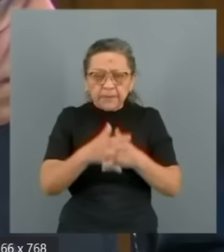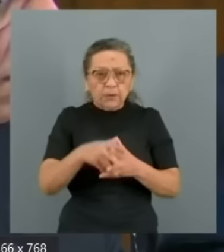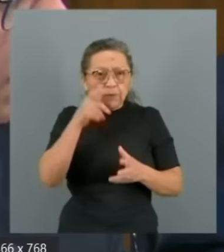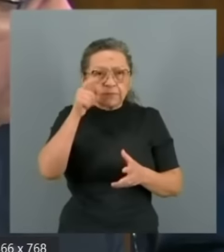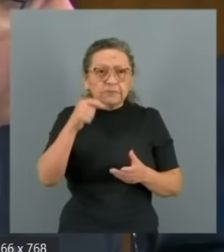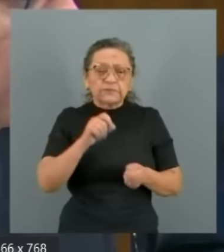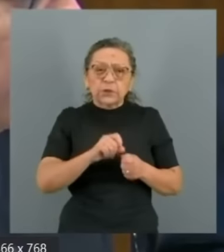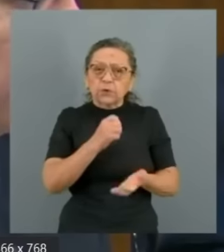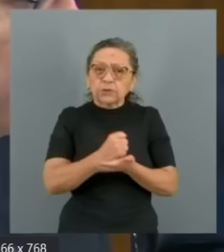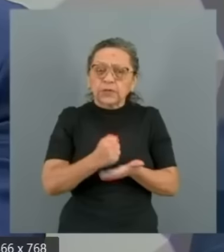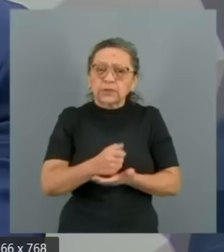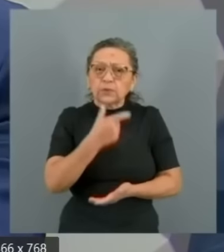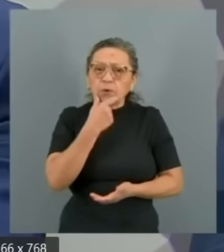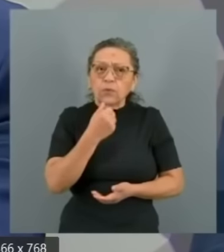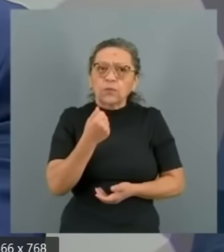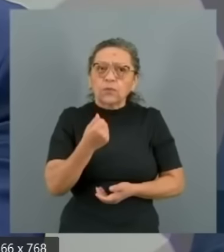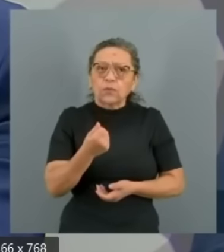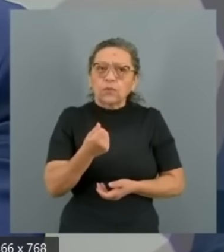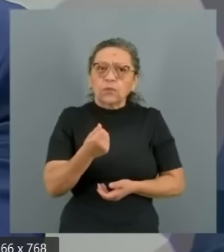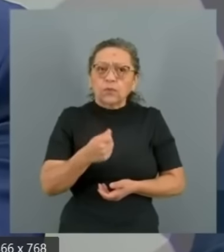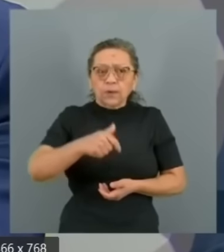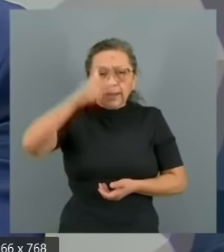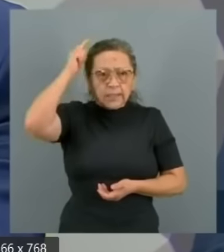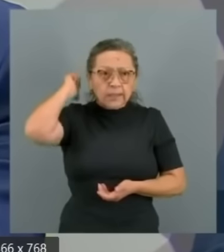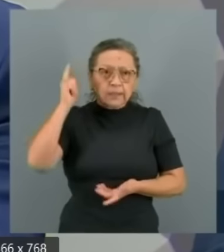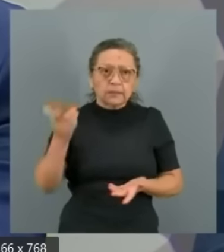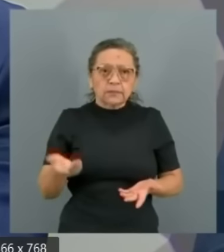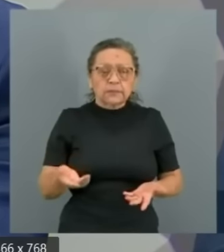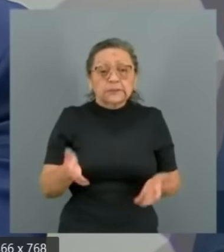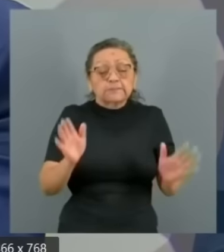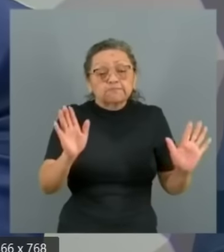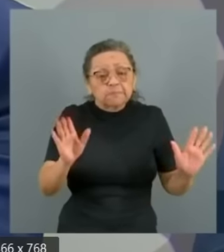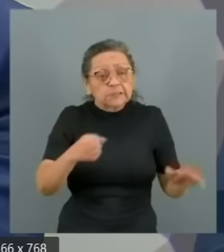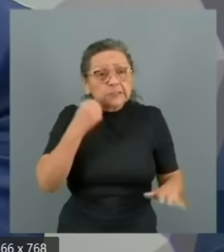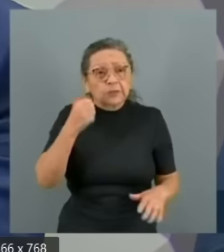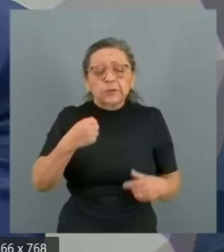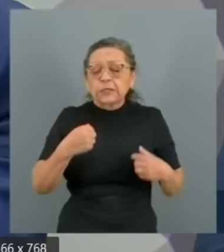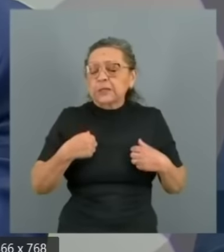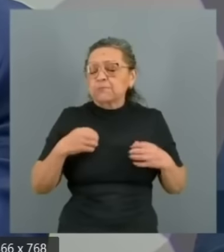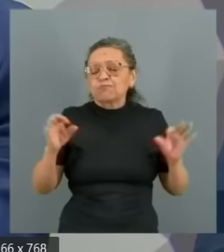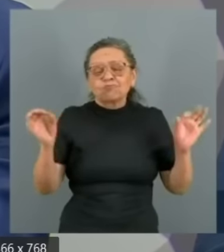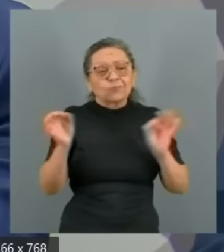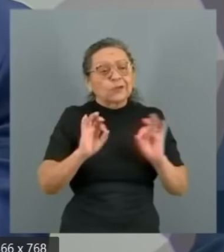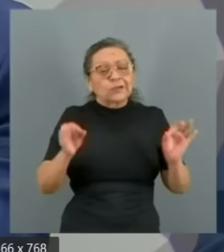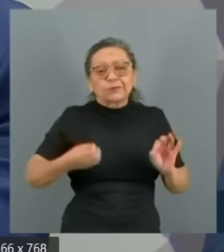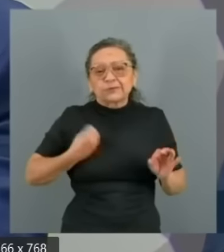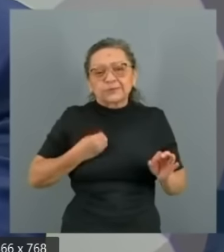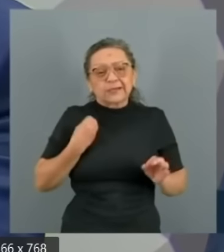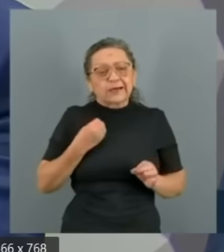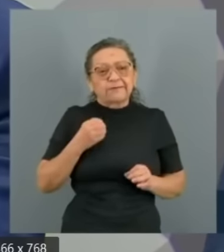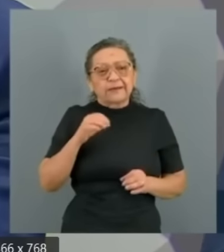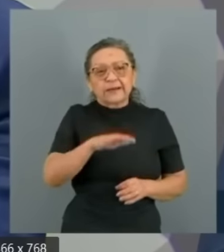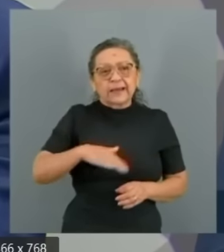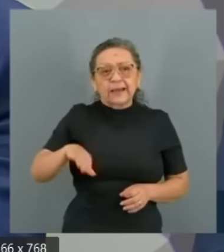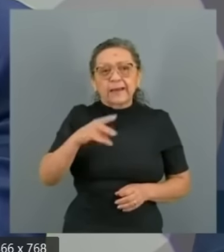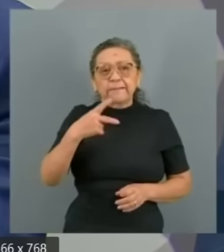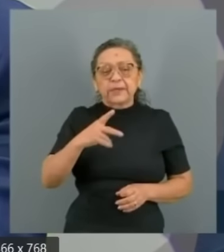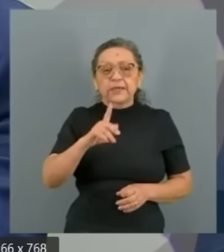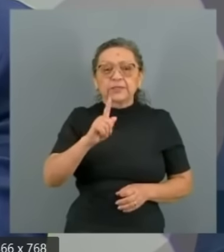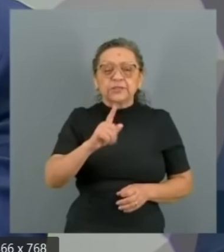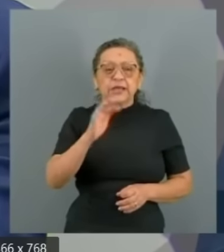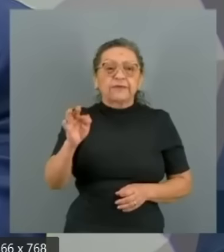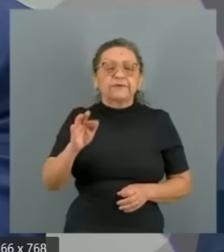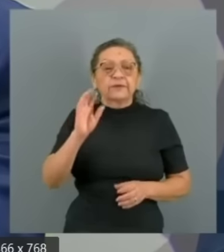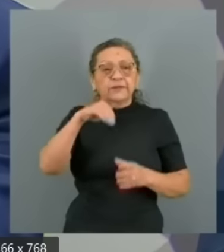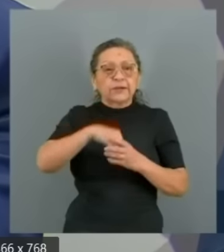senhor Antunes? Fez depois contrato. Senador, eu não estava nem na Procuradoria do INSS, como o senhor bem aventou.